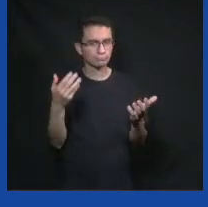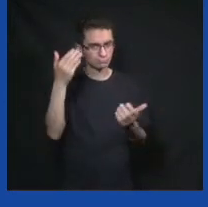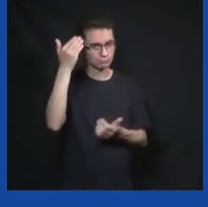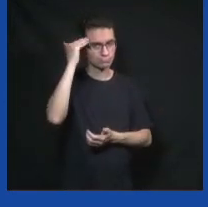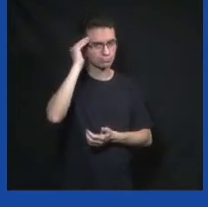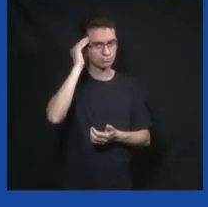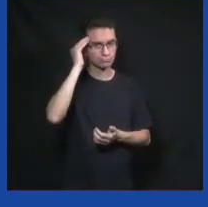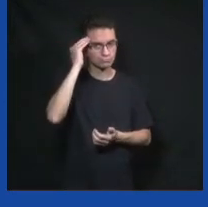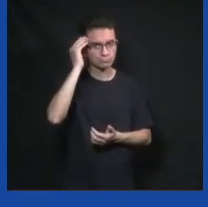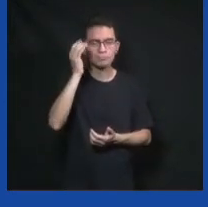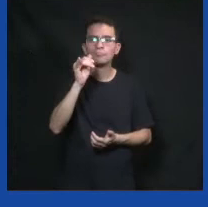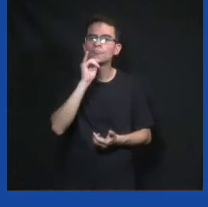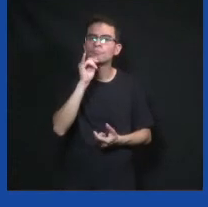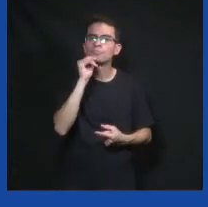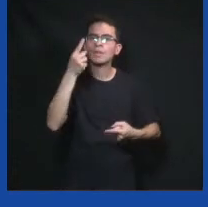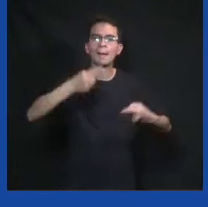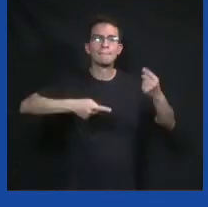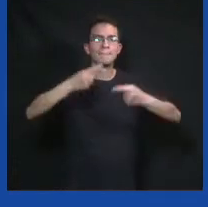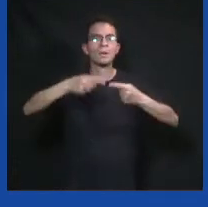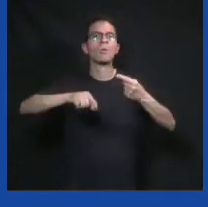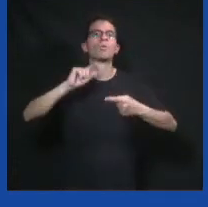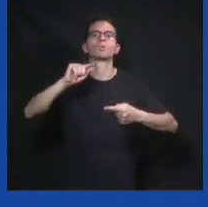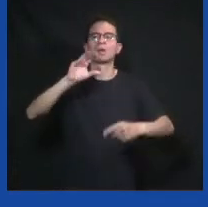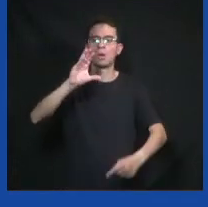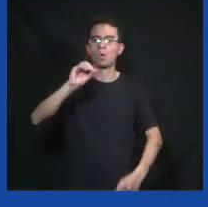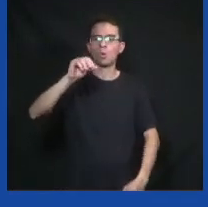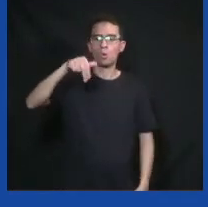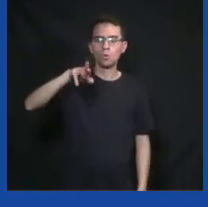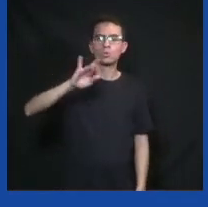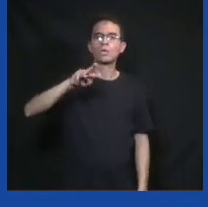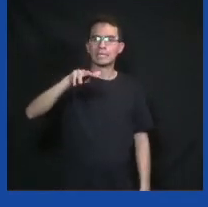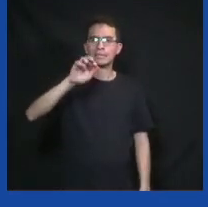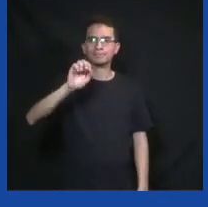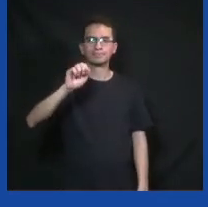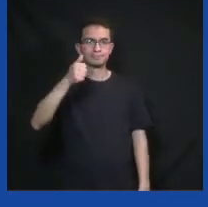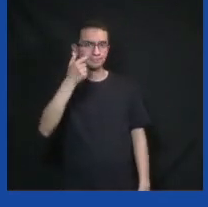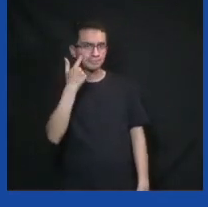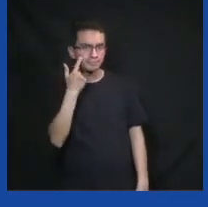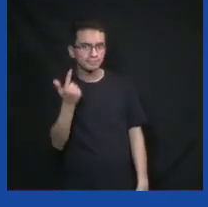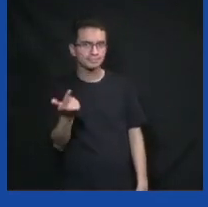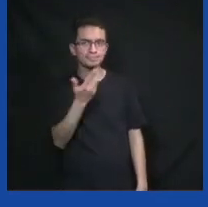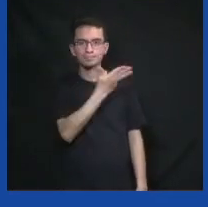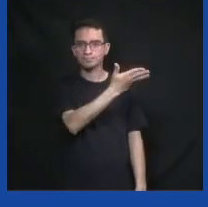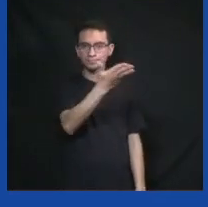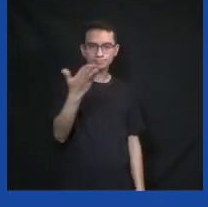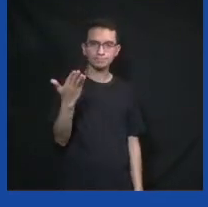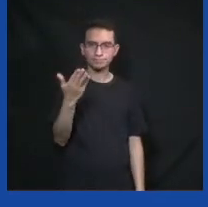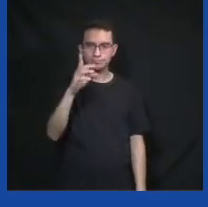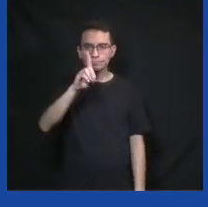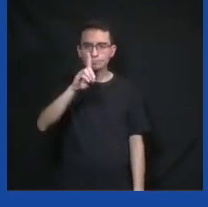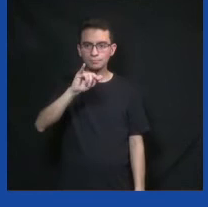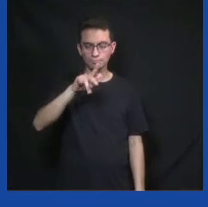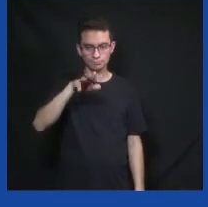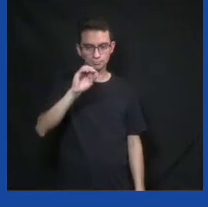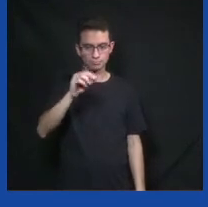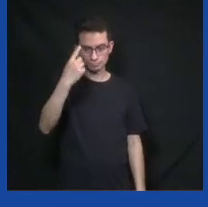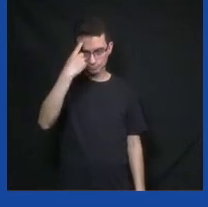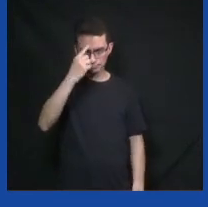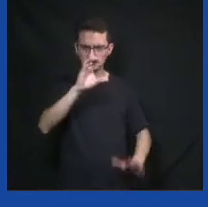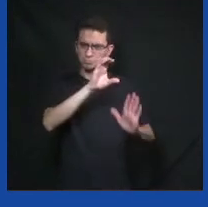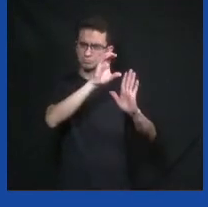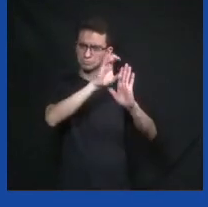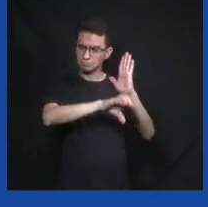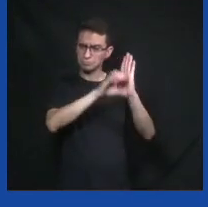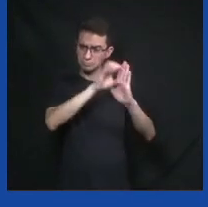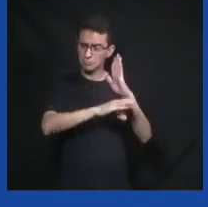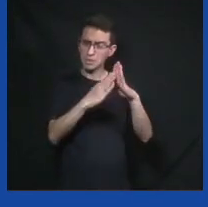A política de Estado está consolidada, gente. A política de Estado, como bem colocou o Diego, está nos currículos escolares.